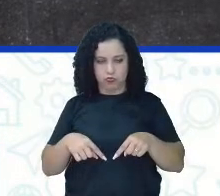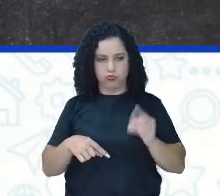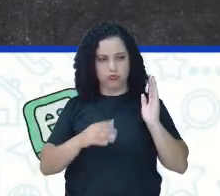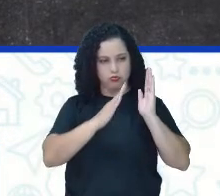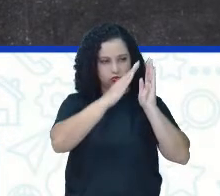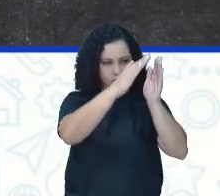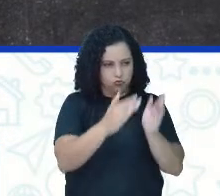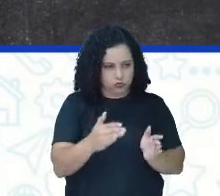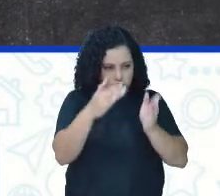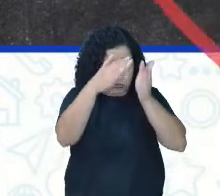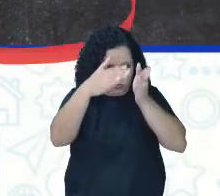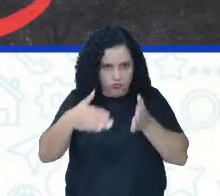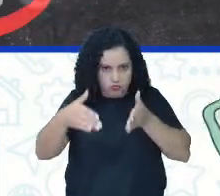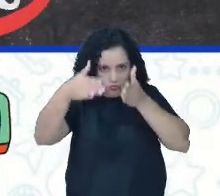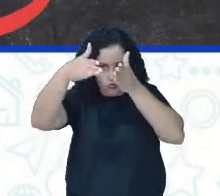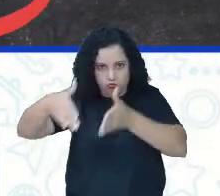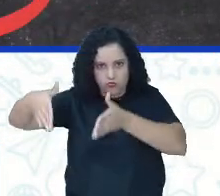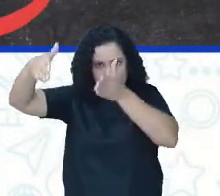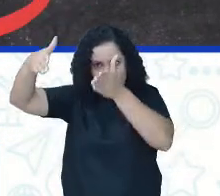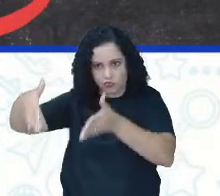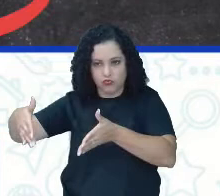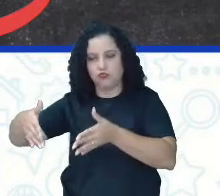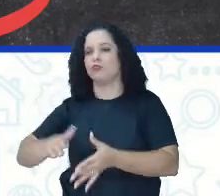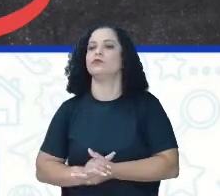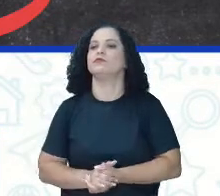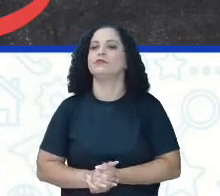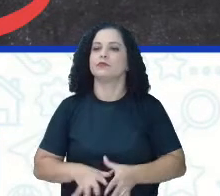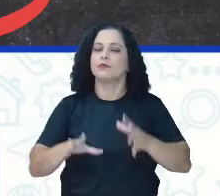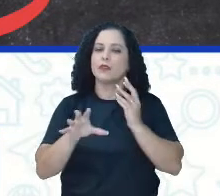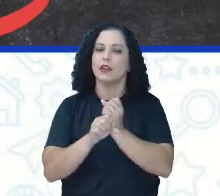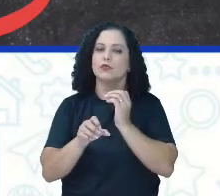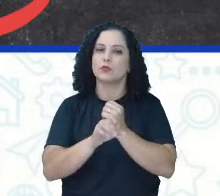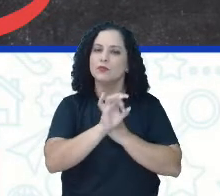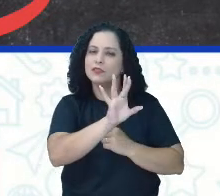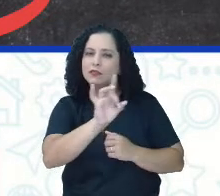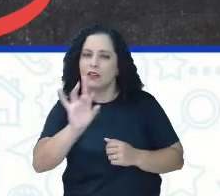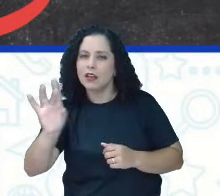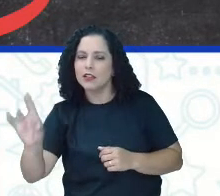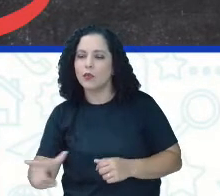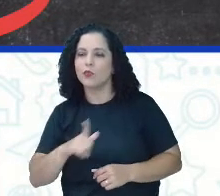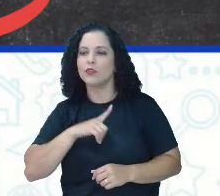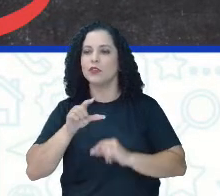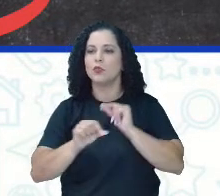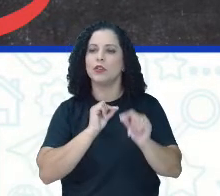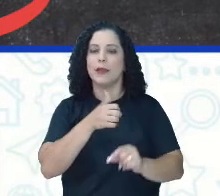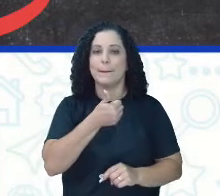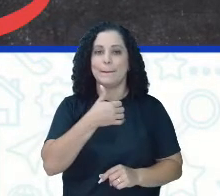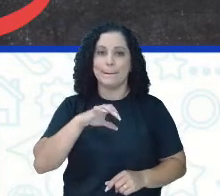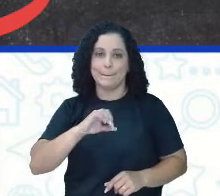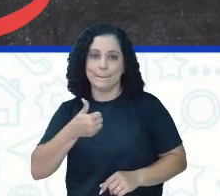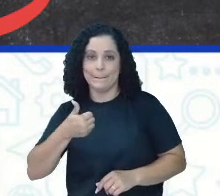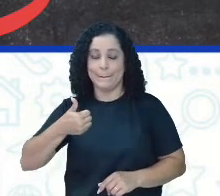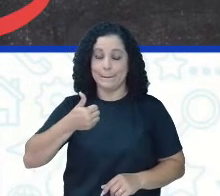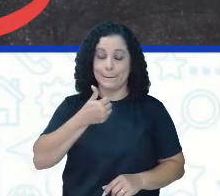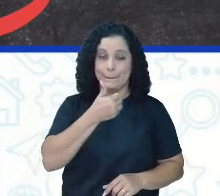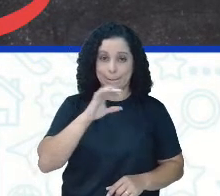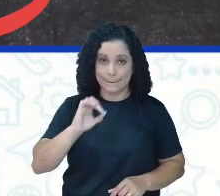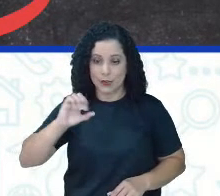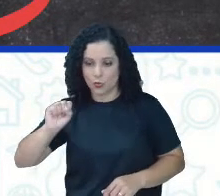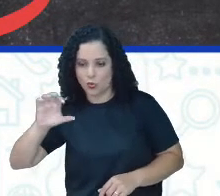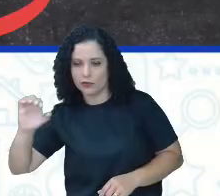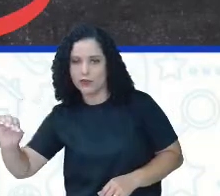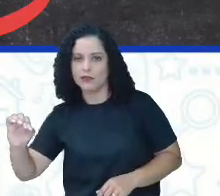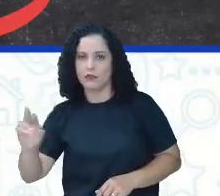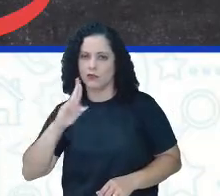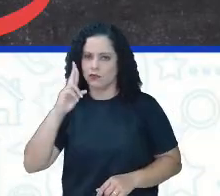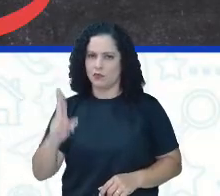180, que vai ser o valor de cada soma de cada triângulo, a gente vai ter 1080 como resposta. A gente podia parar